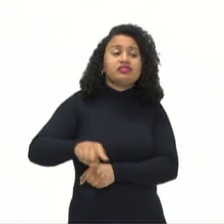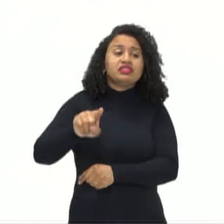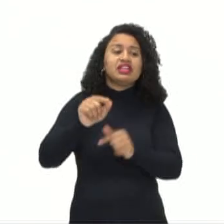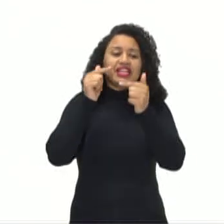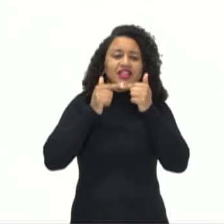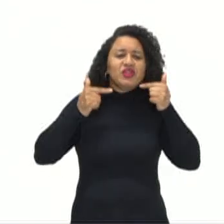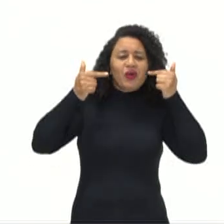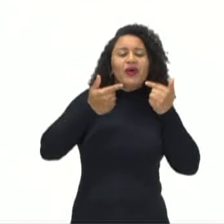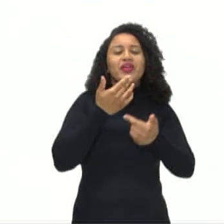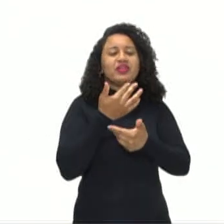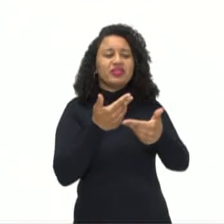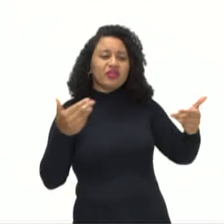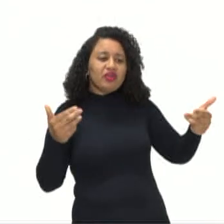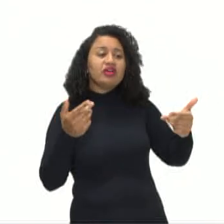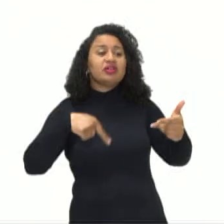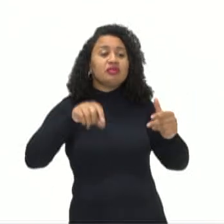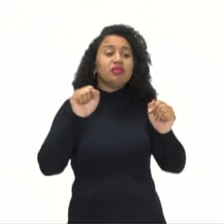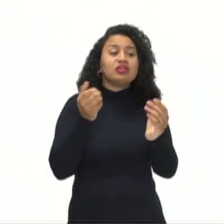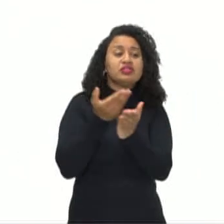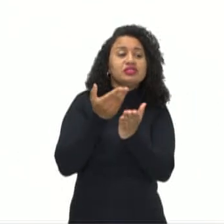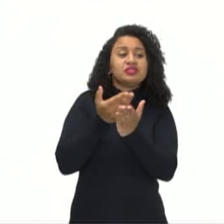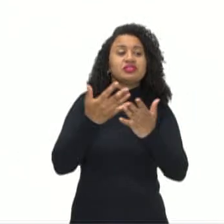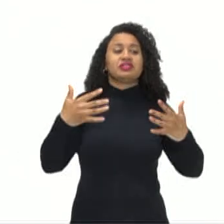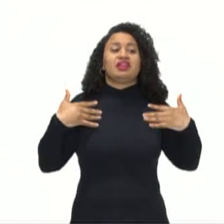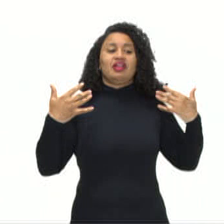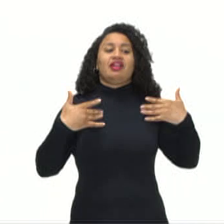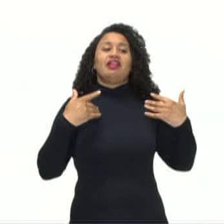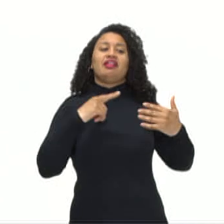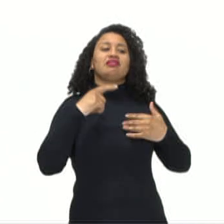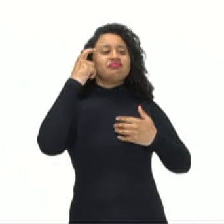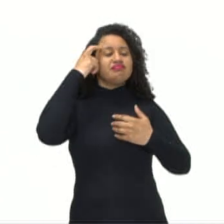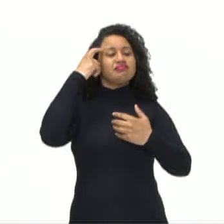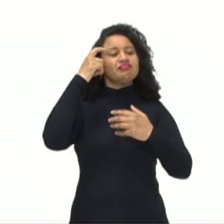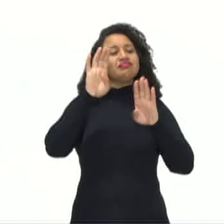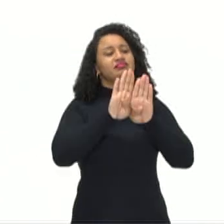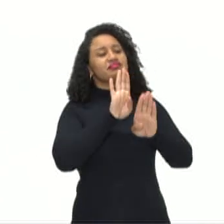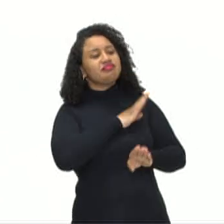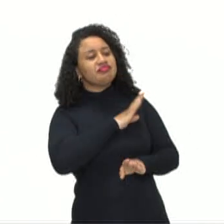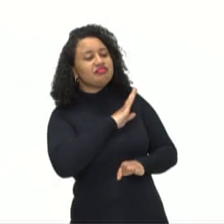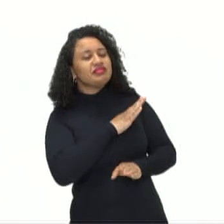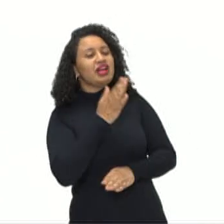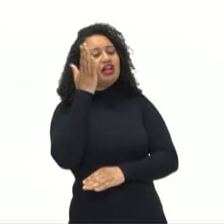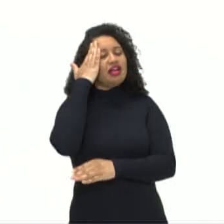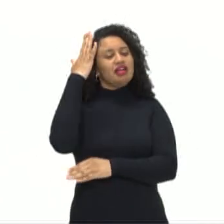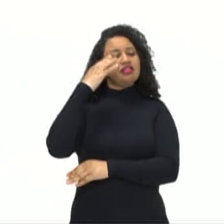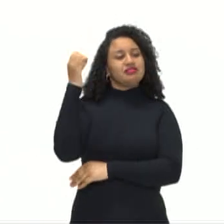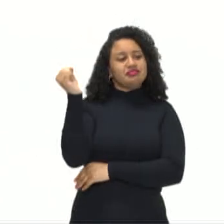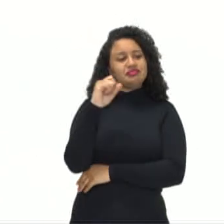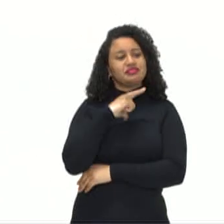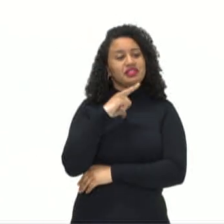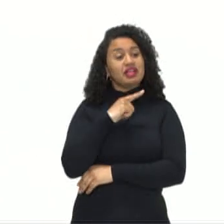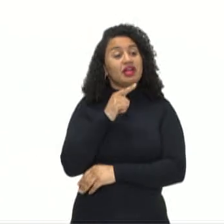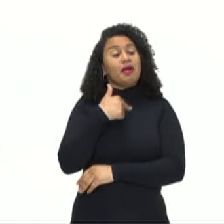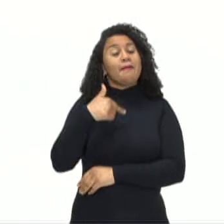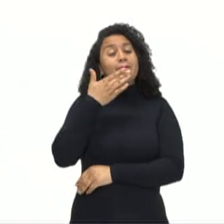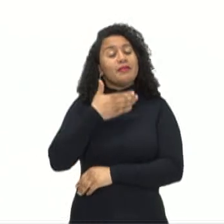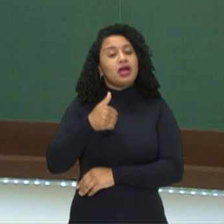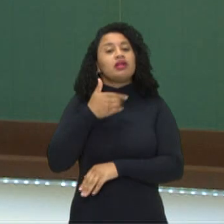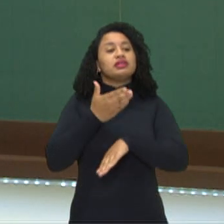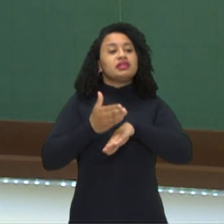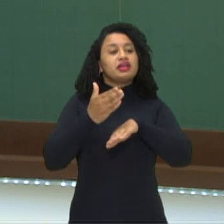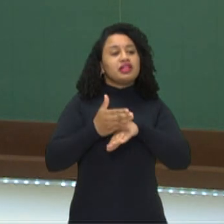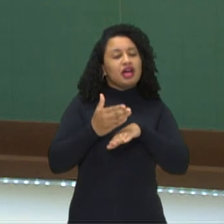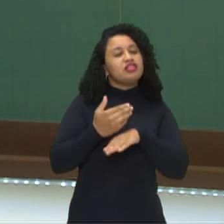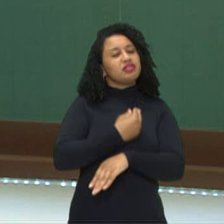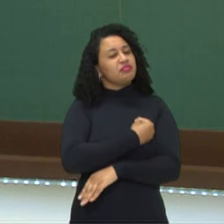sorriso em cores, para que possam estudar com muita alegria, carregando na mente e no coração toda a sabedoria, assim mais preparados para viver e sonhar.